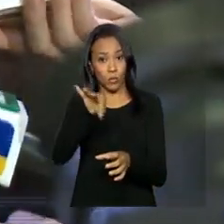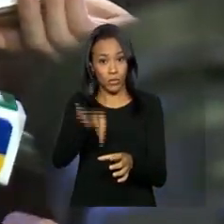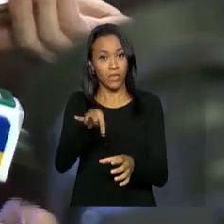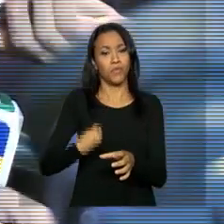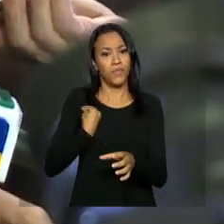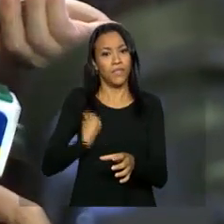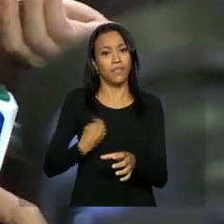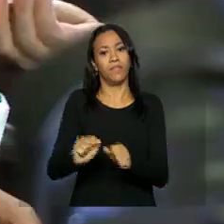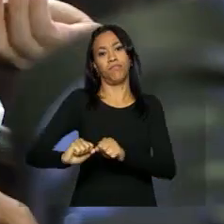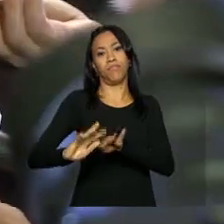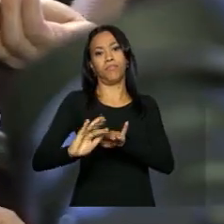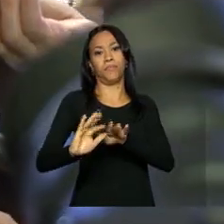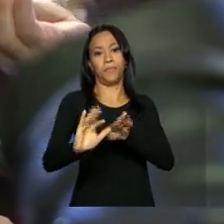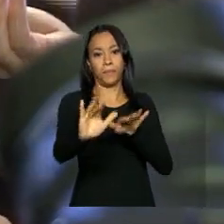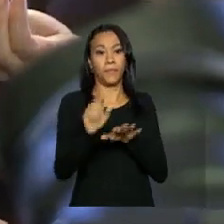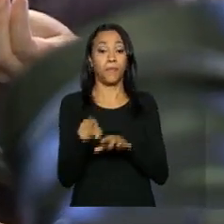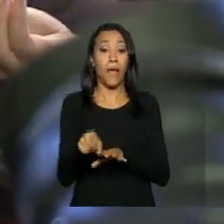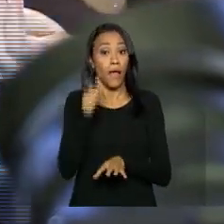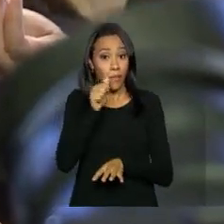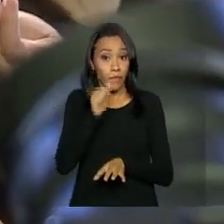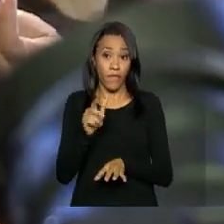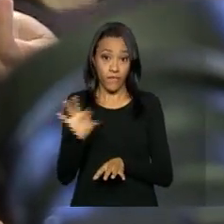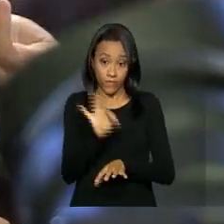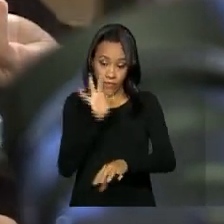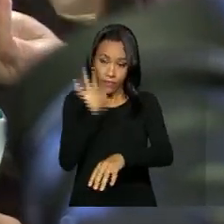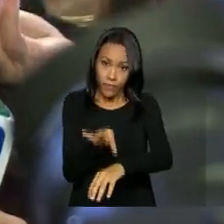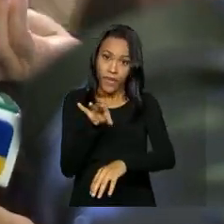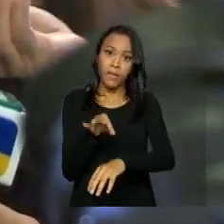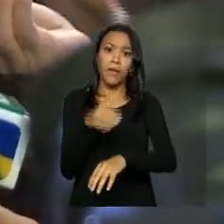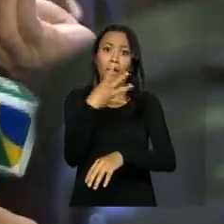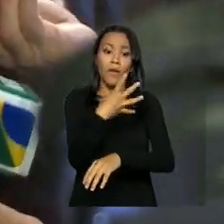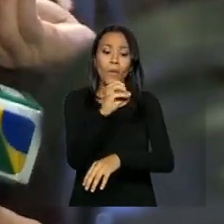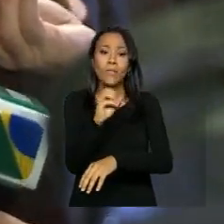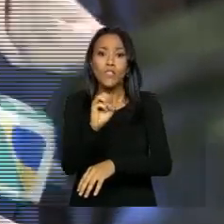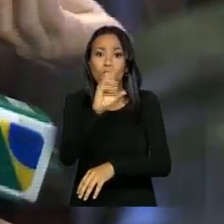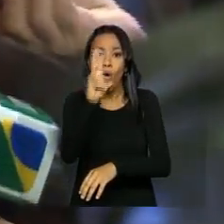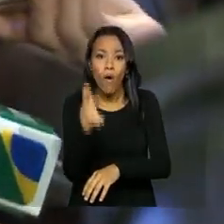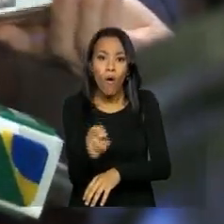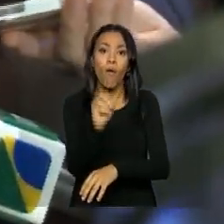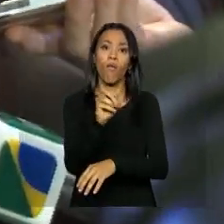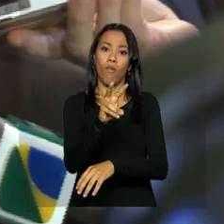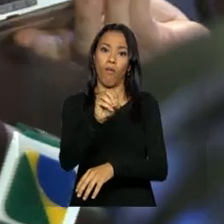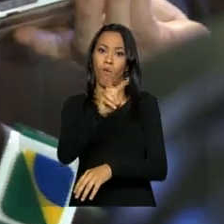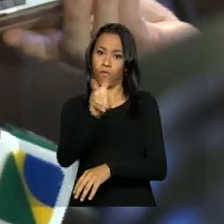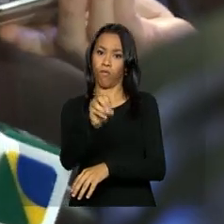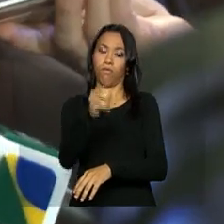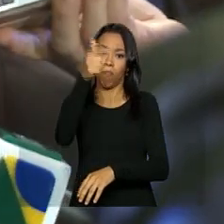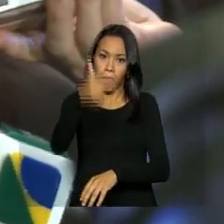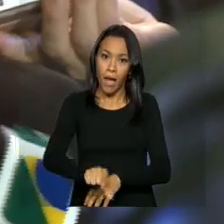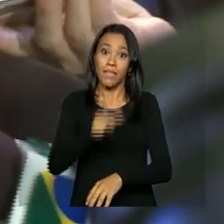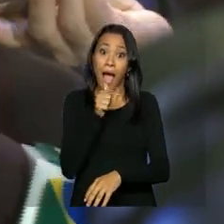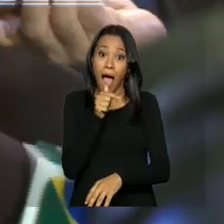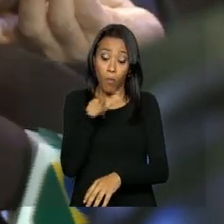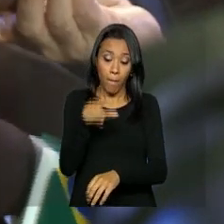vive e reproduz a fêmea por exemplo ela põe 400 ovos quanto mais quanto mais